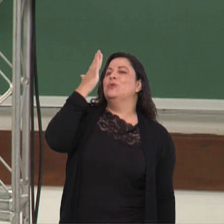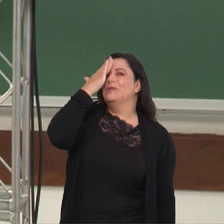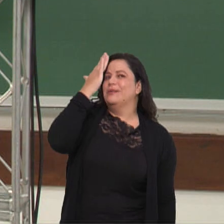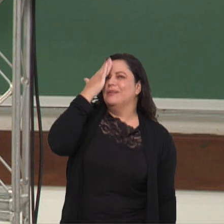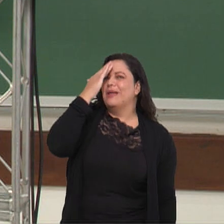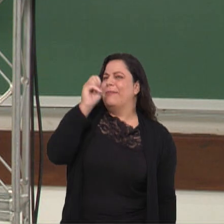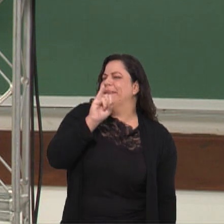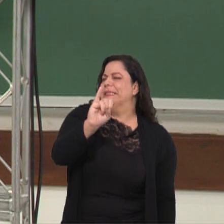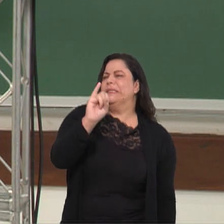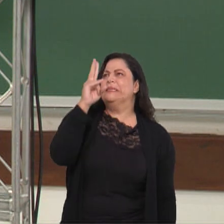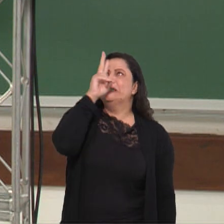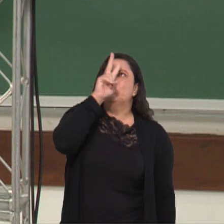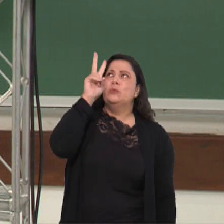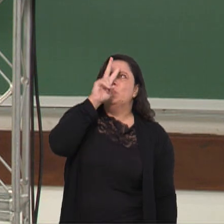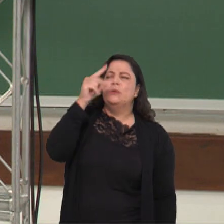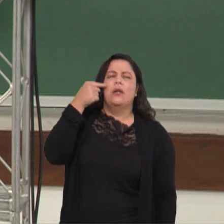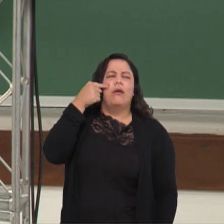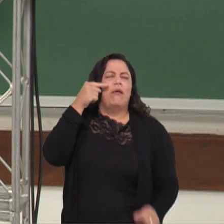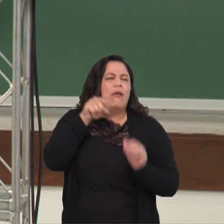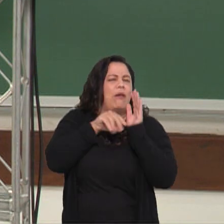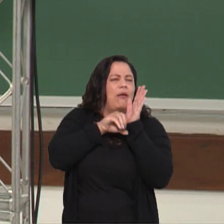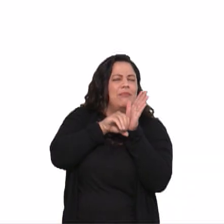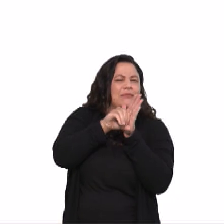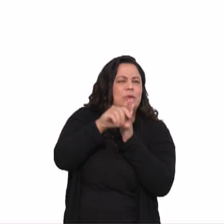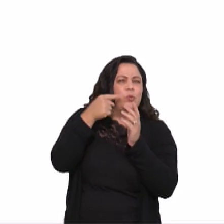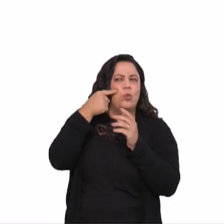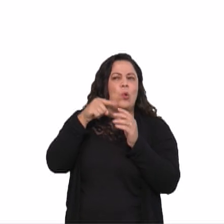lembra, dá um Google aí, dá uma pensadinha e a gente já volta.